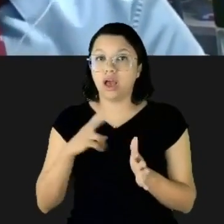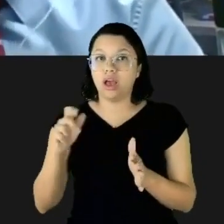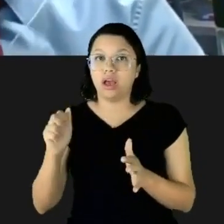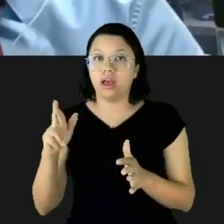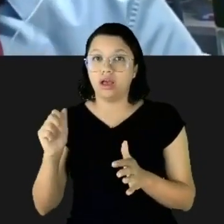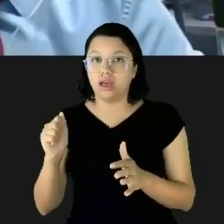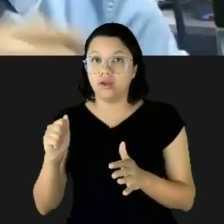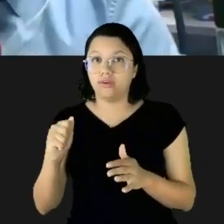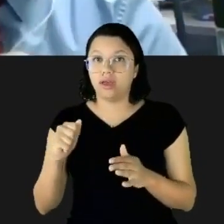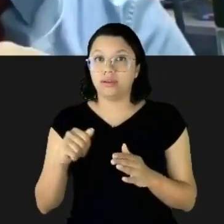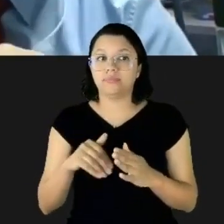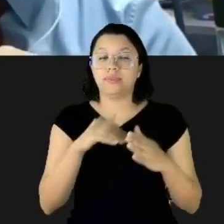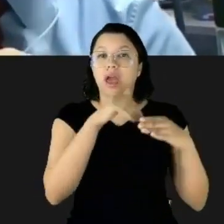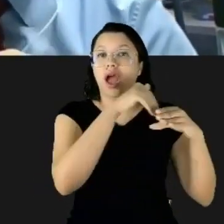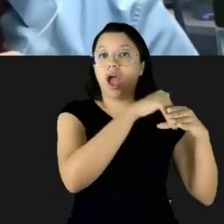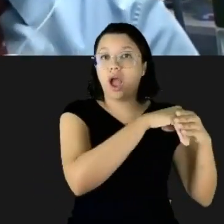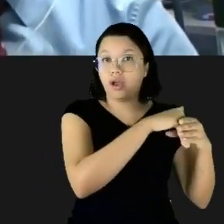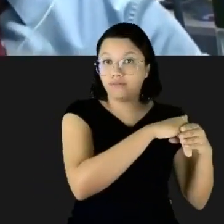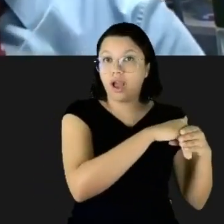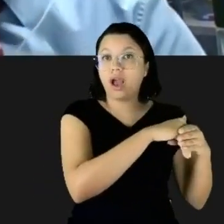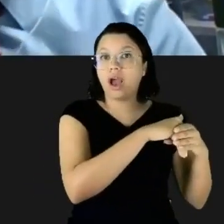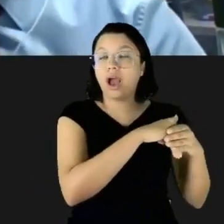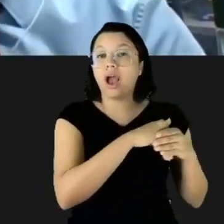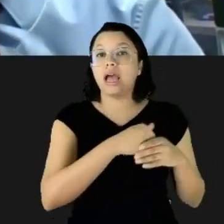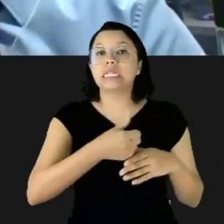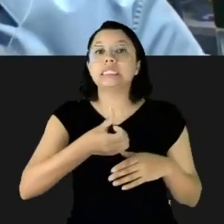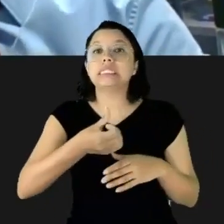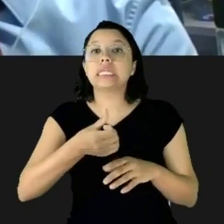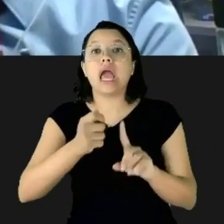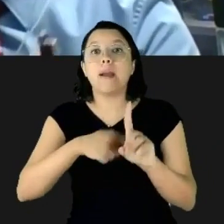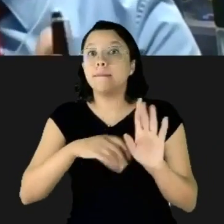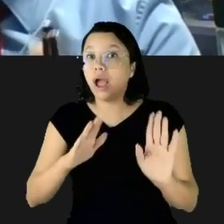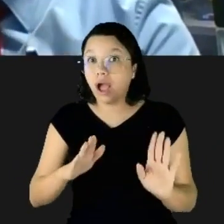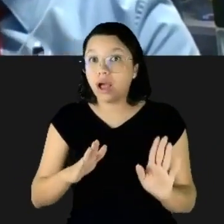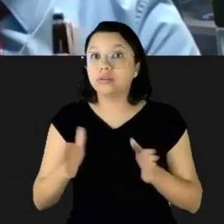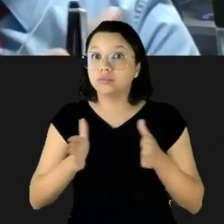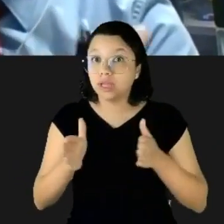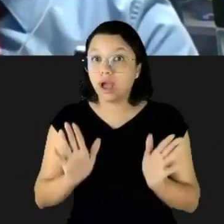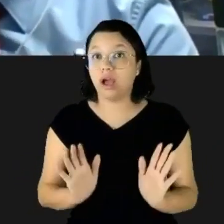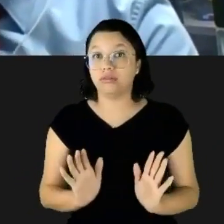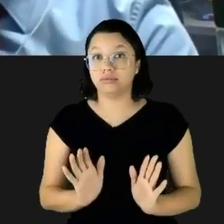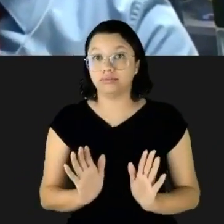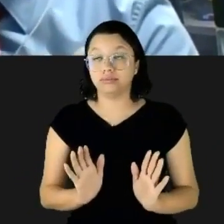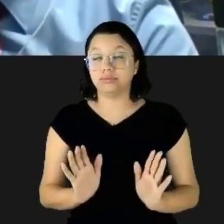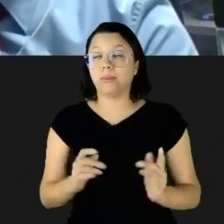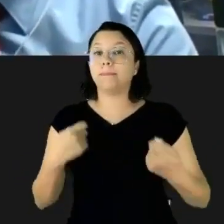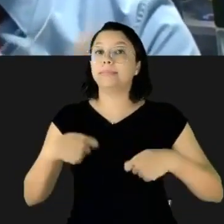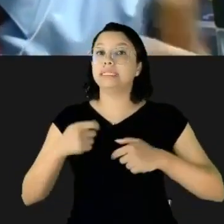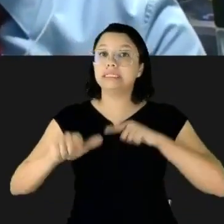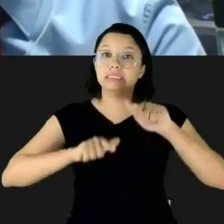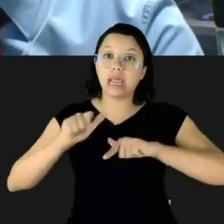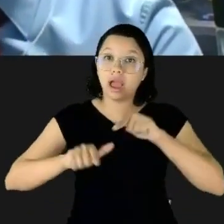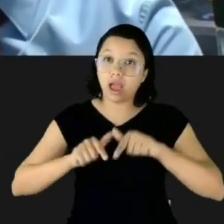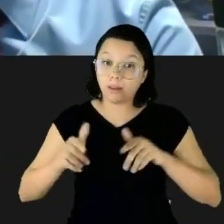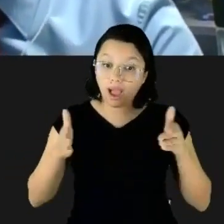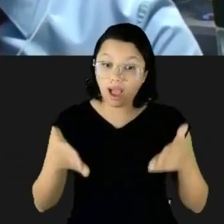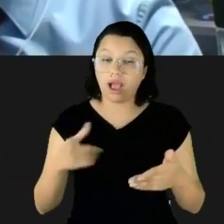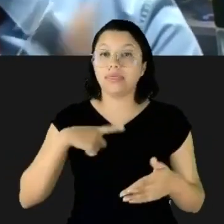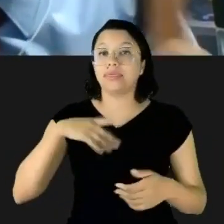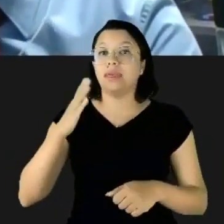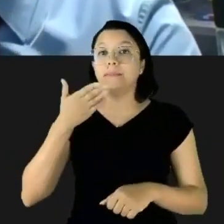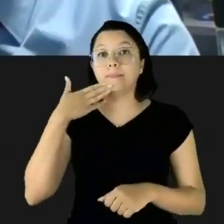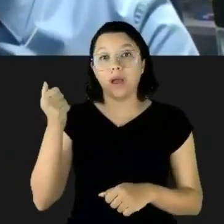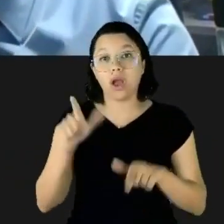arquivadas em seis meses. Então, nós temos que trabalhar isso para que tenhamos mais eficiência